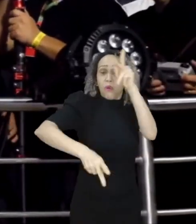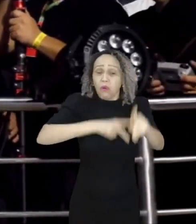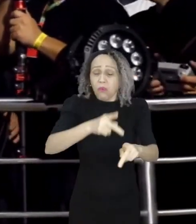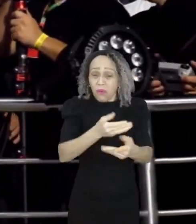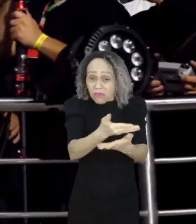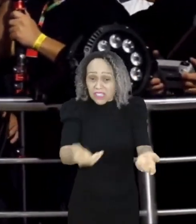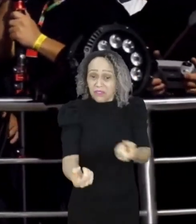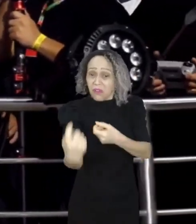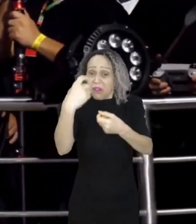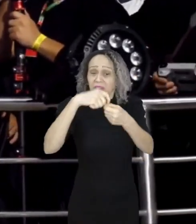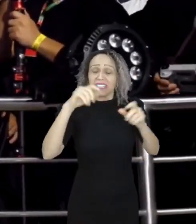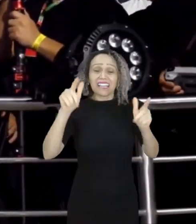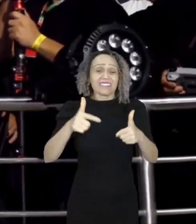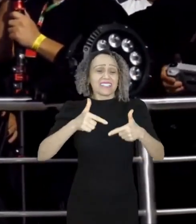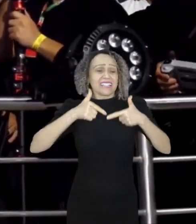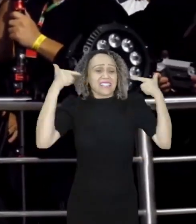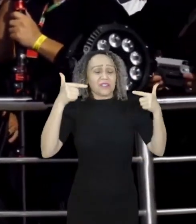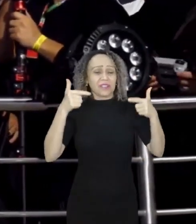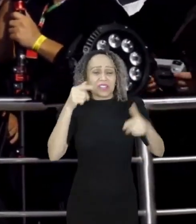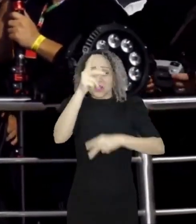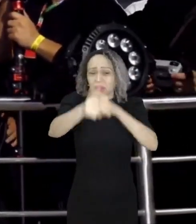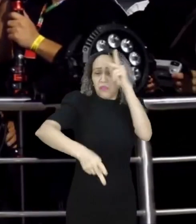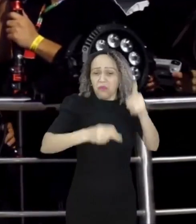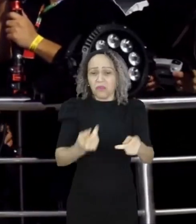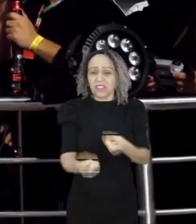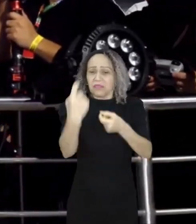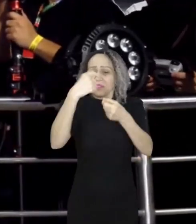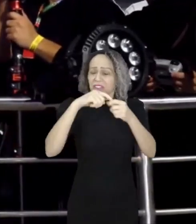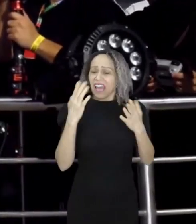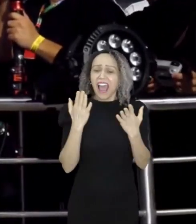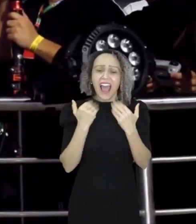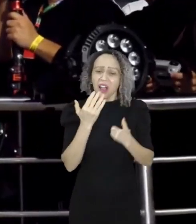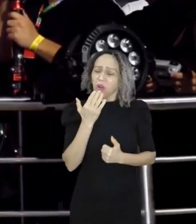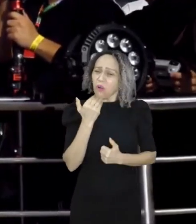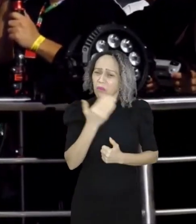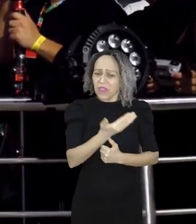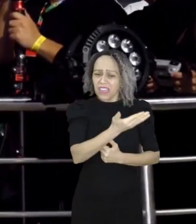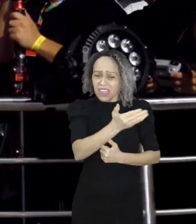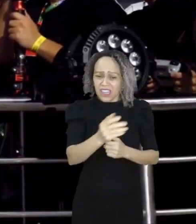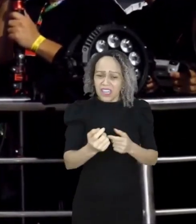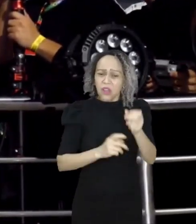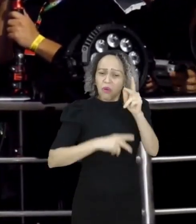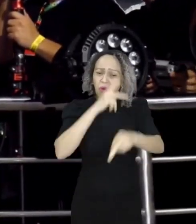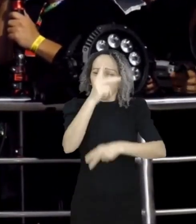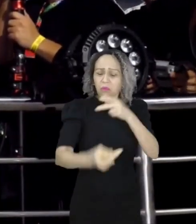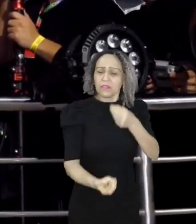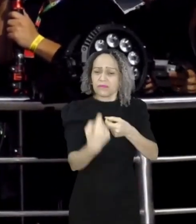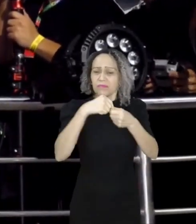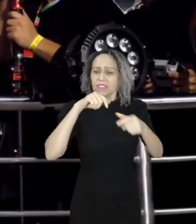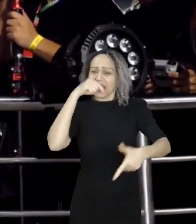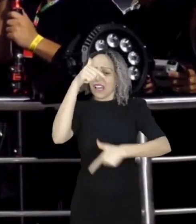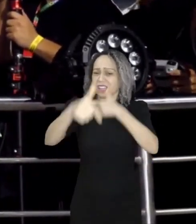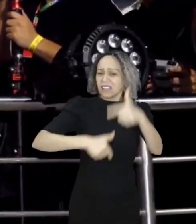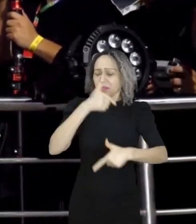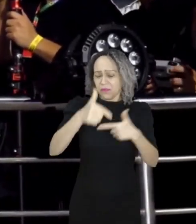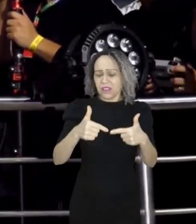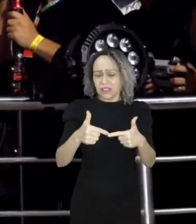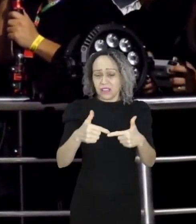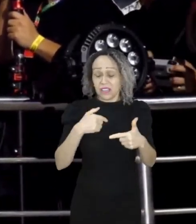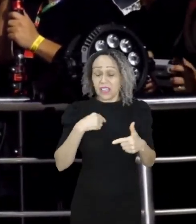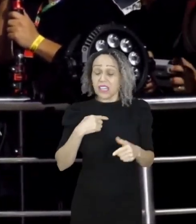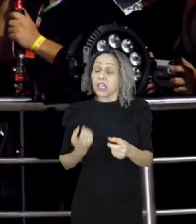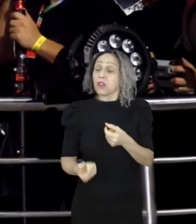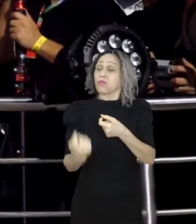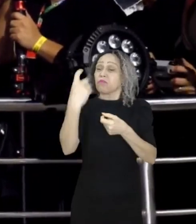sorrir, esse povo tem que voltar a comer, esse povo tem que voltar a trabalhar. E eu vou outra